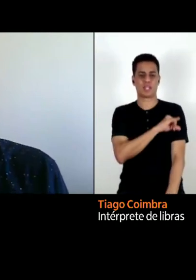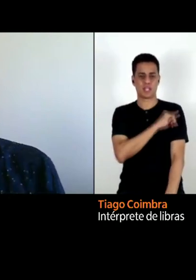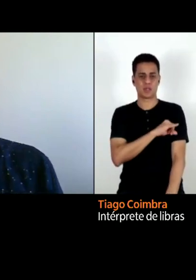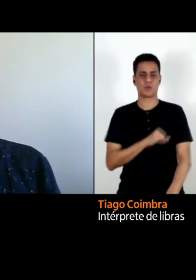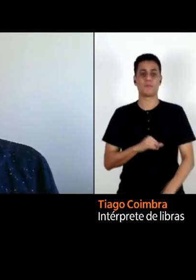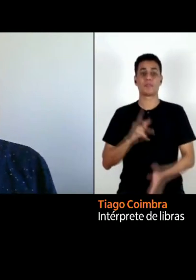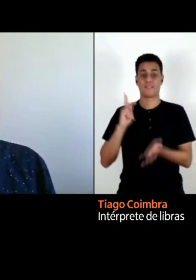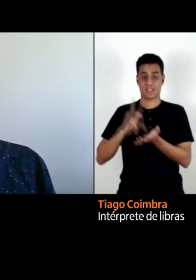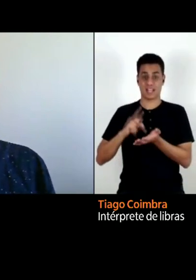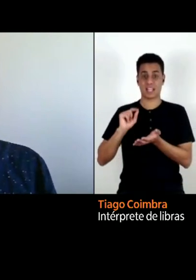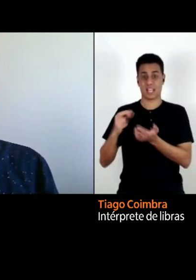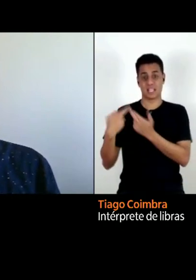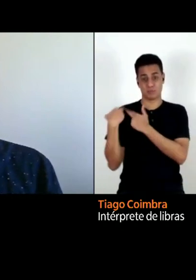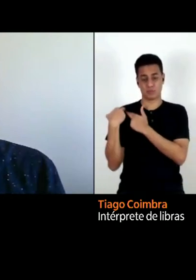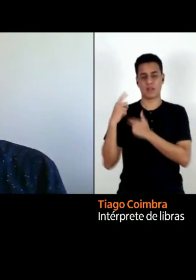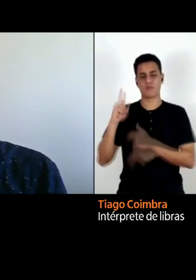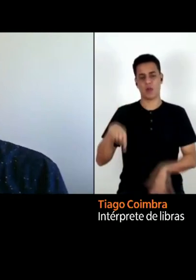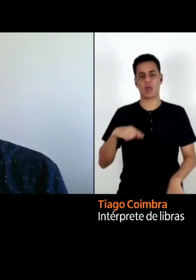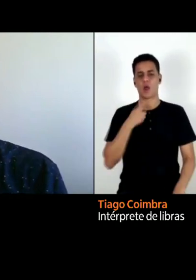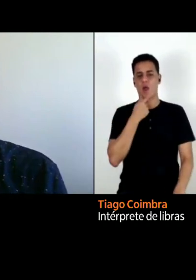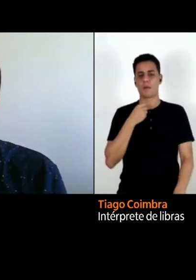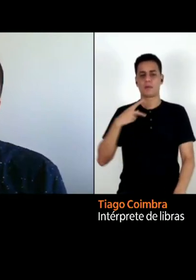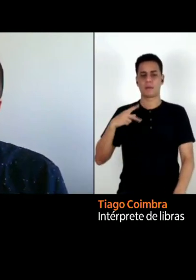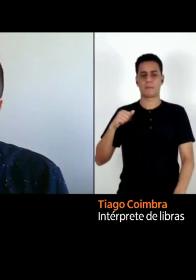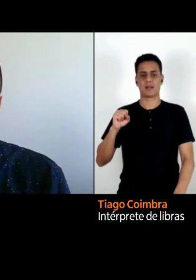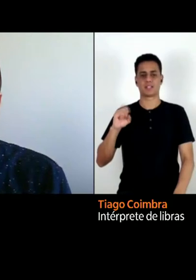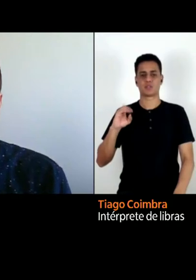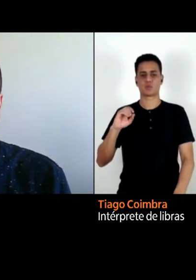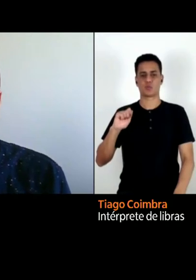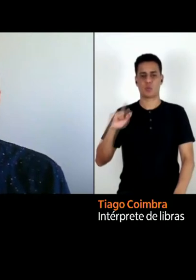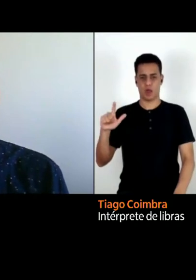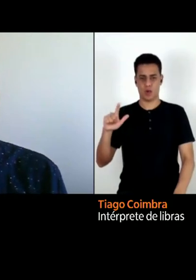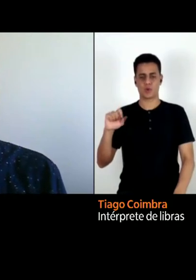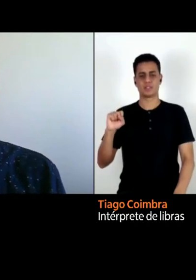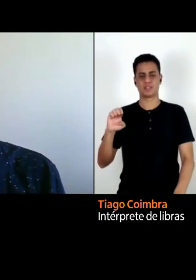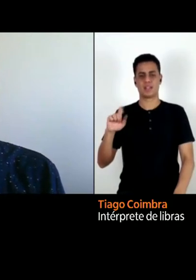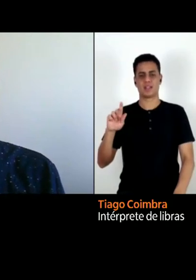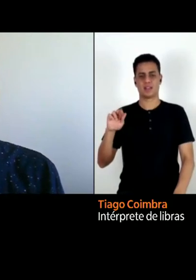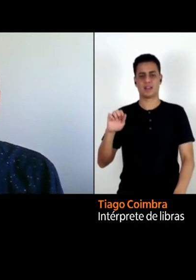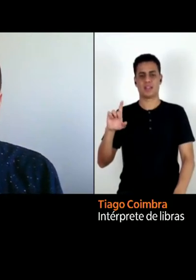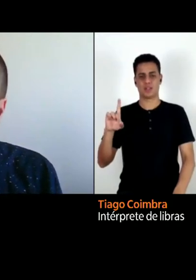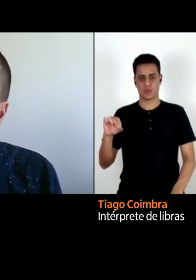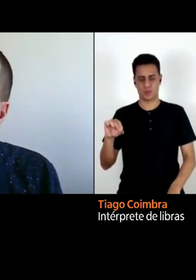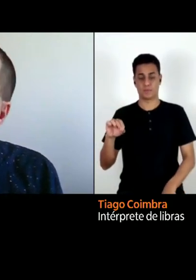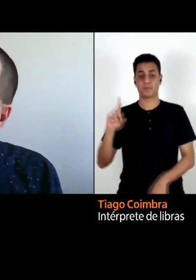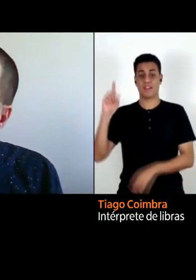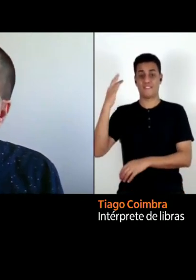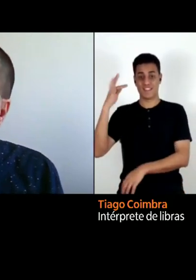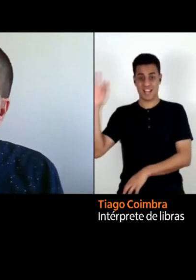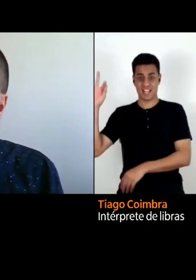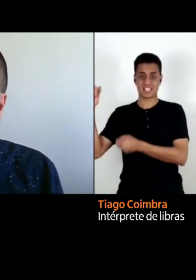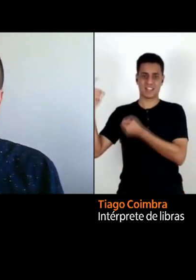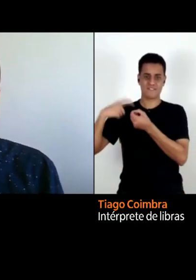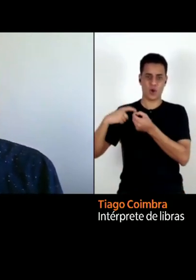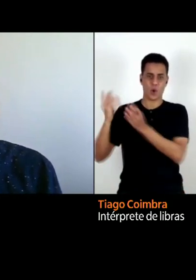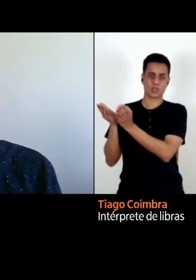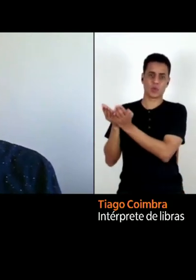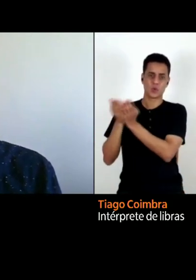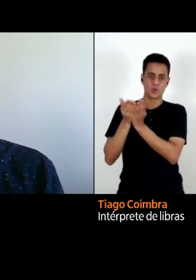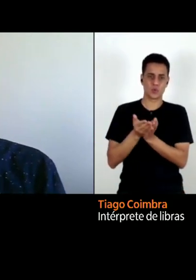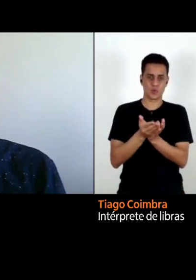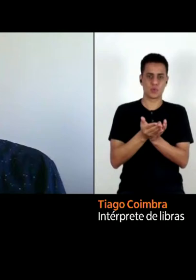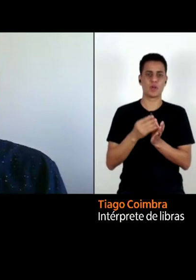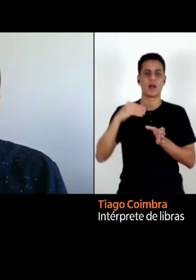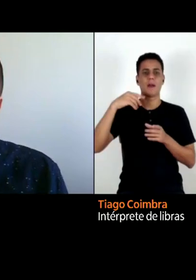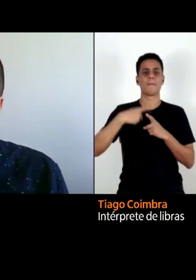Segreto, à entrada da Baía de Guanabara, quando voltava da França com o aparelho Lumière que iria explorar no Rio de